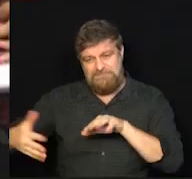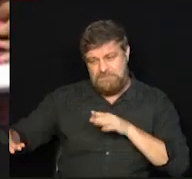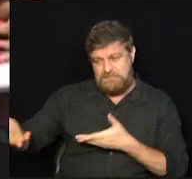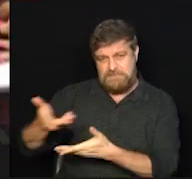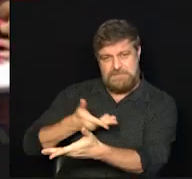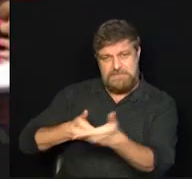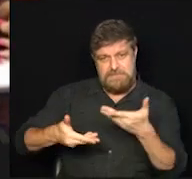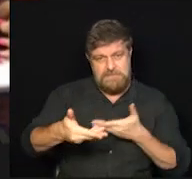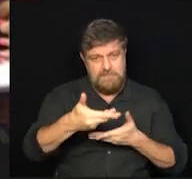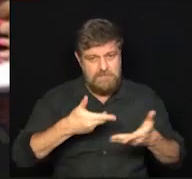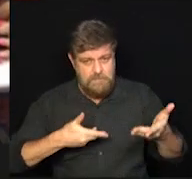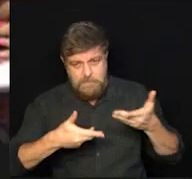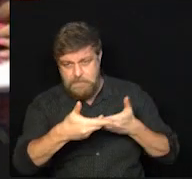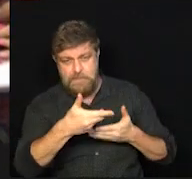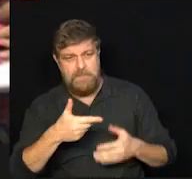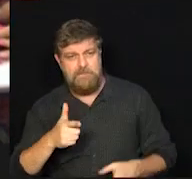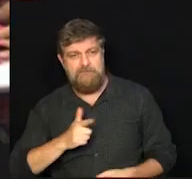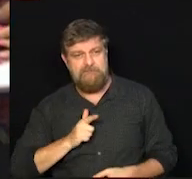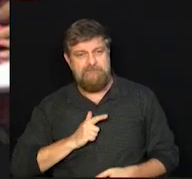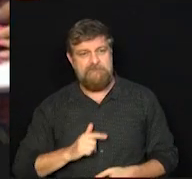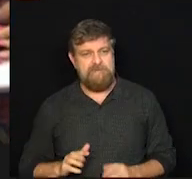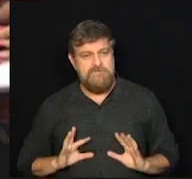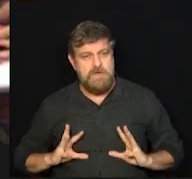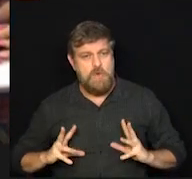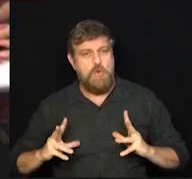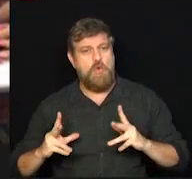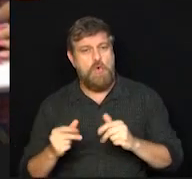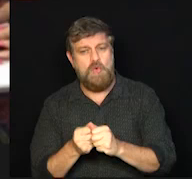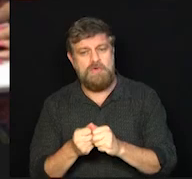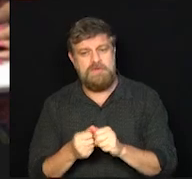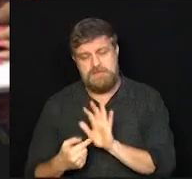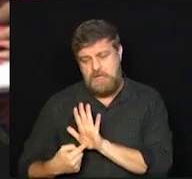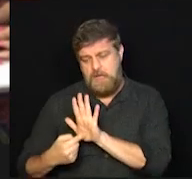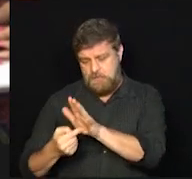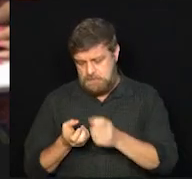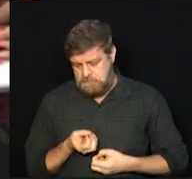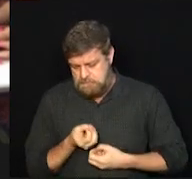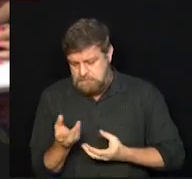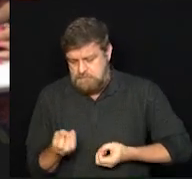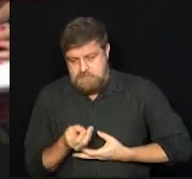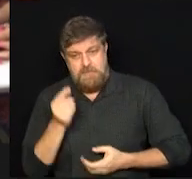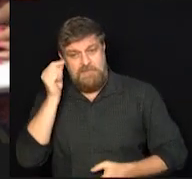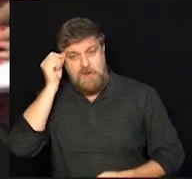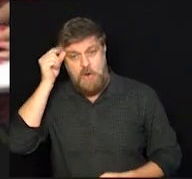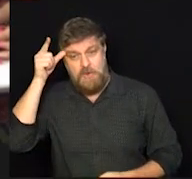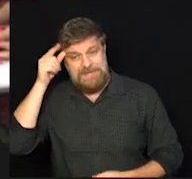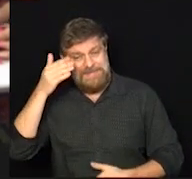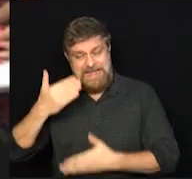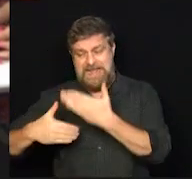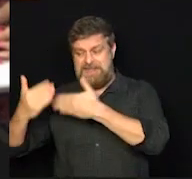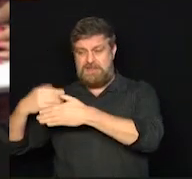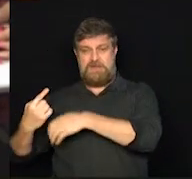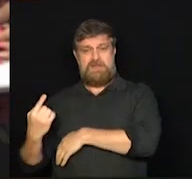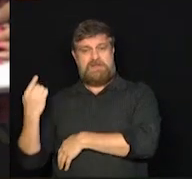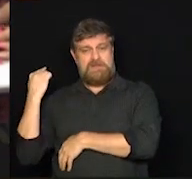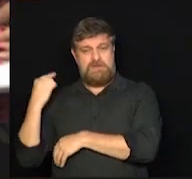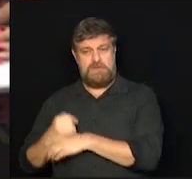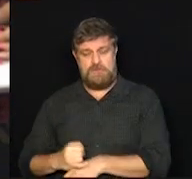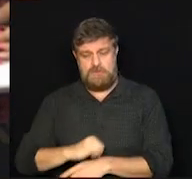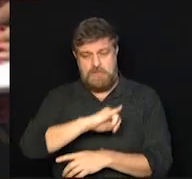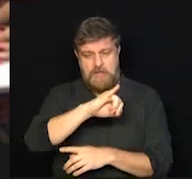e com todas as manifestações culturais anteriores abdução